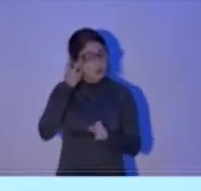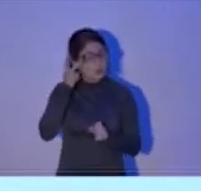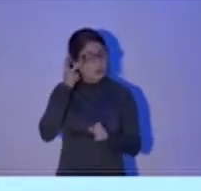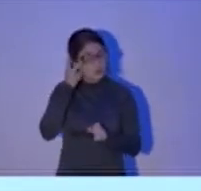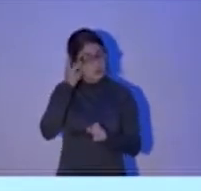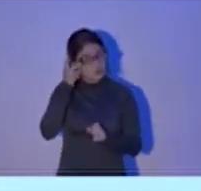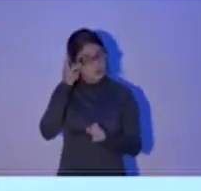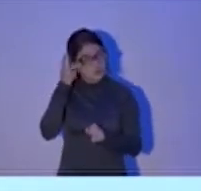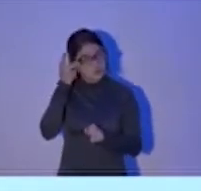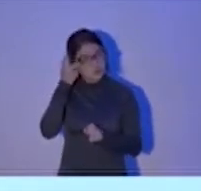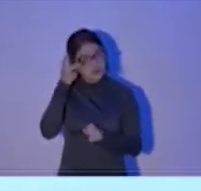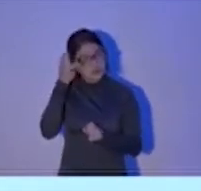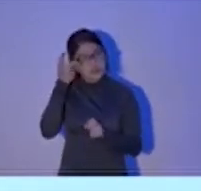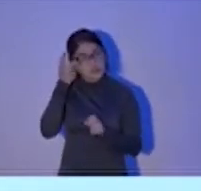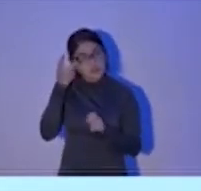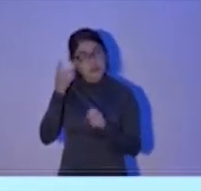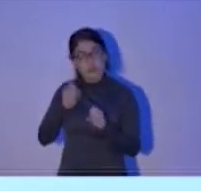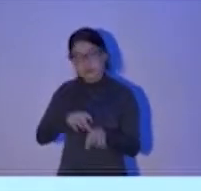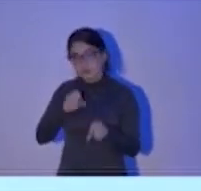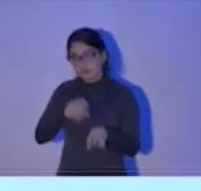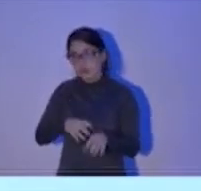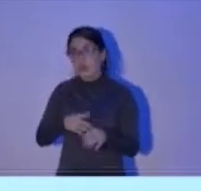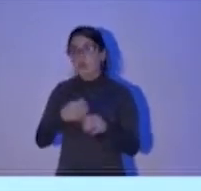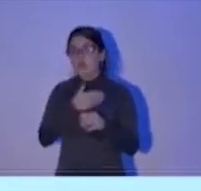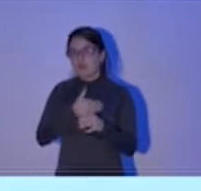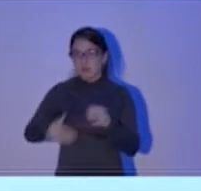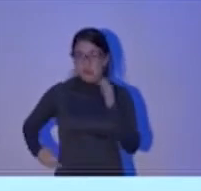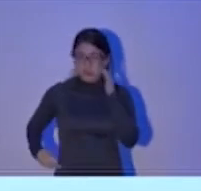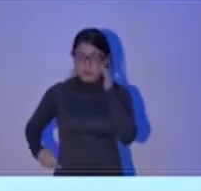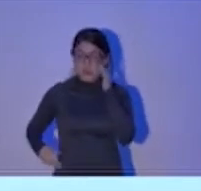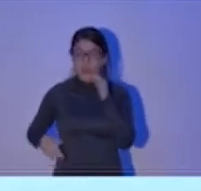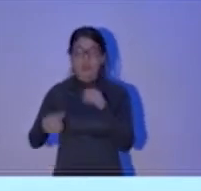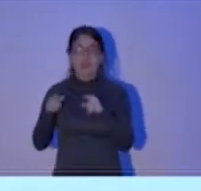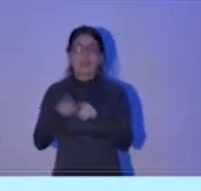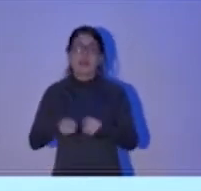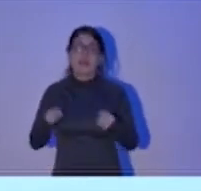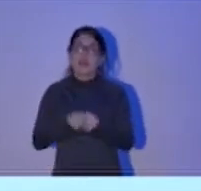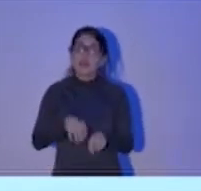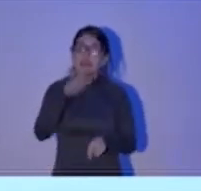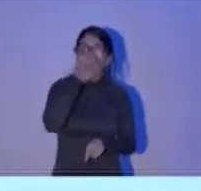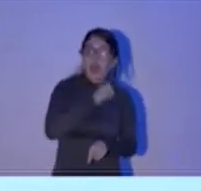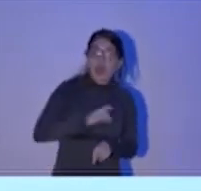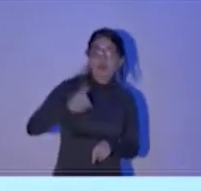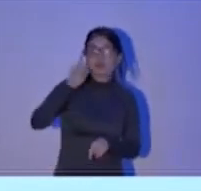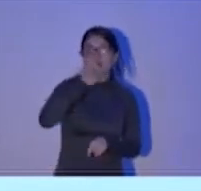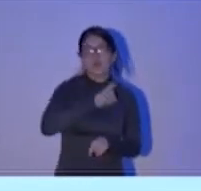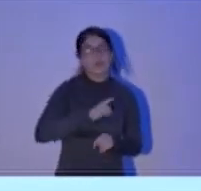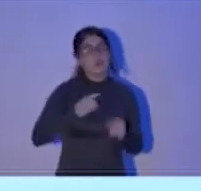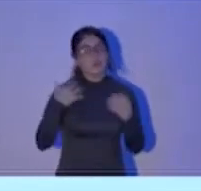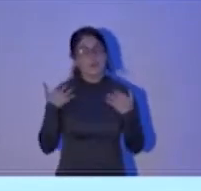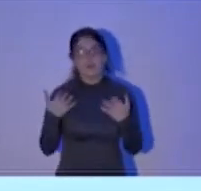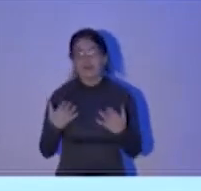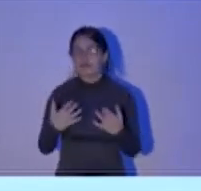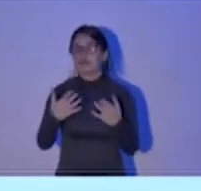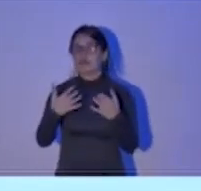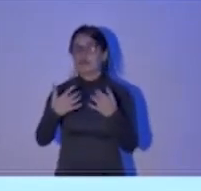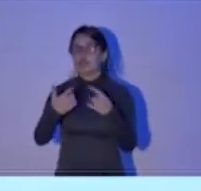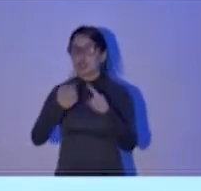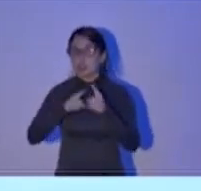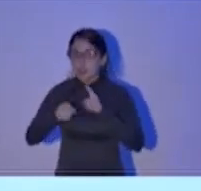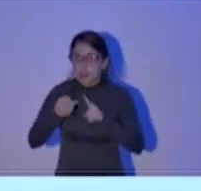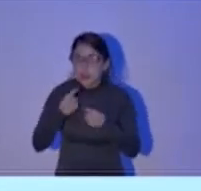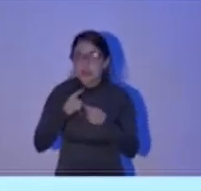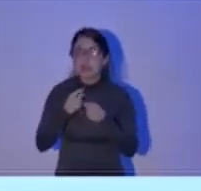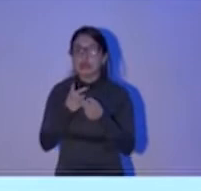gente encontrar educadores no pleno domingo, sábado, discutindo educação, falando de educação, trazendo as